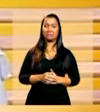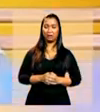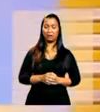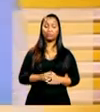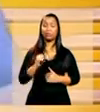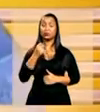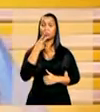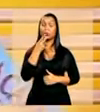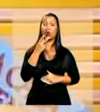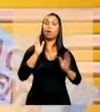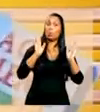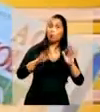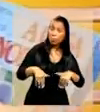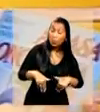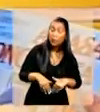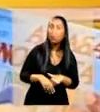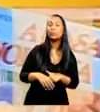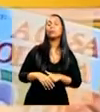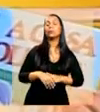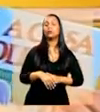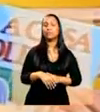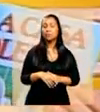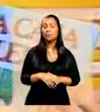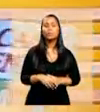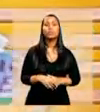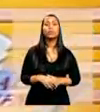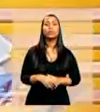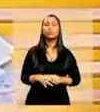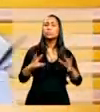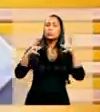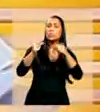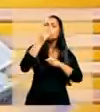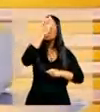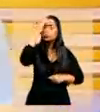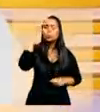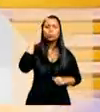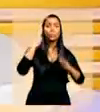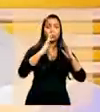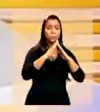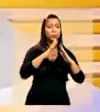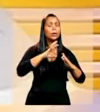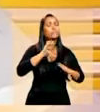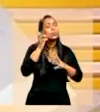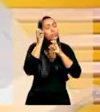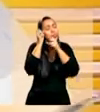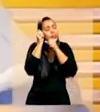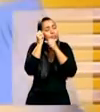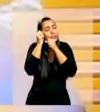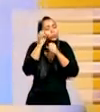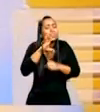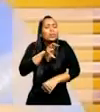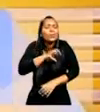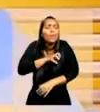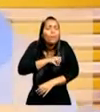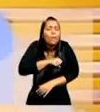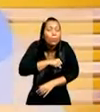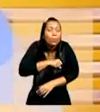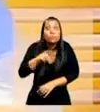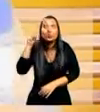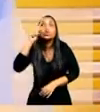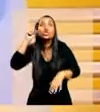graça. E se eu falar assim, olha, todo mundo nessa casa gosta de dormir. E era um dia que